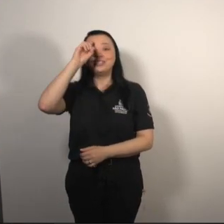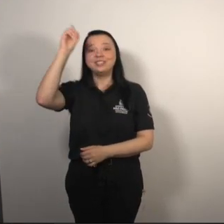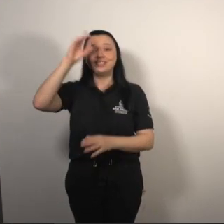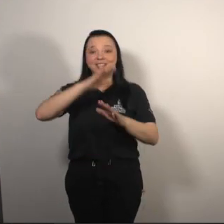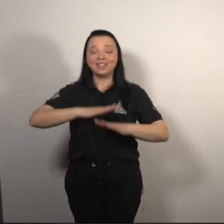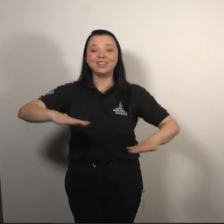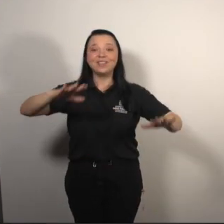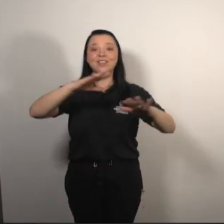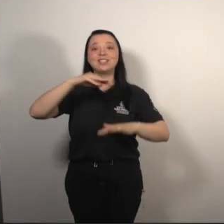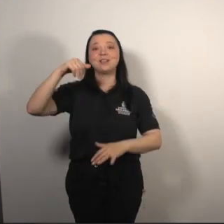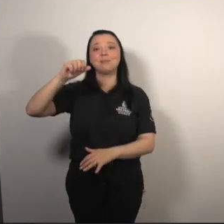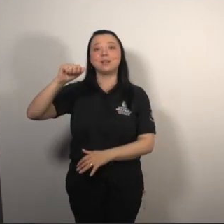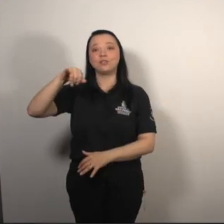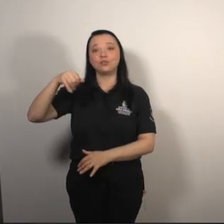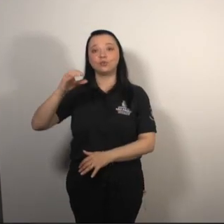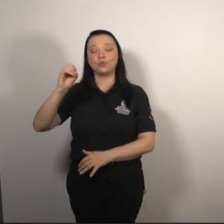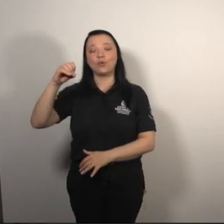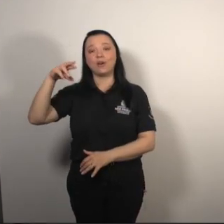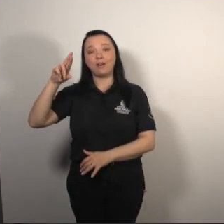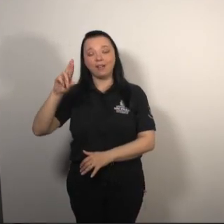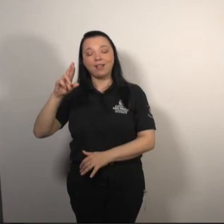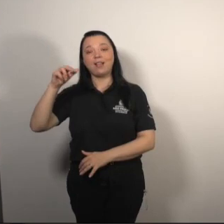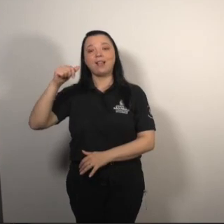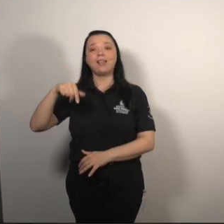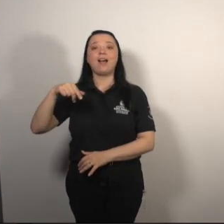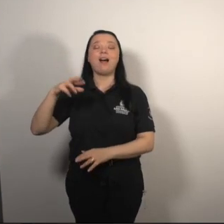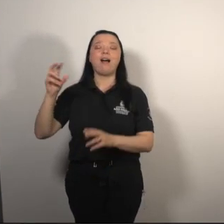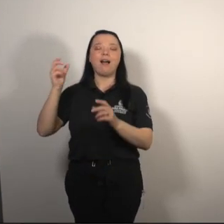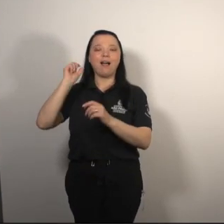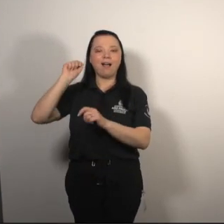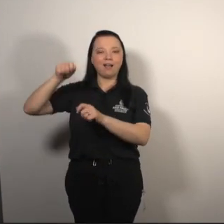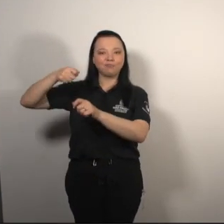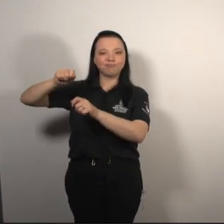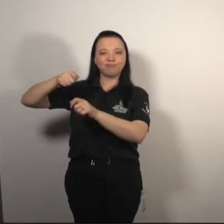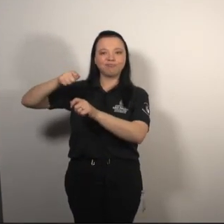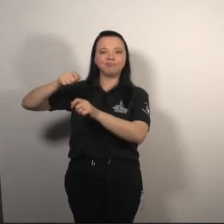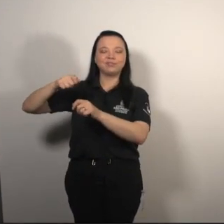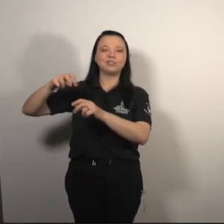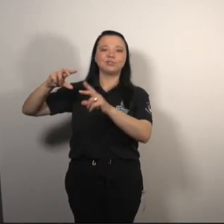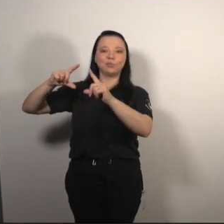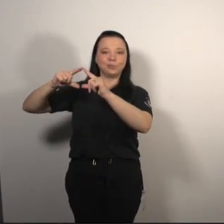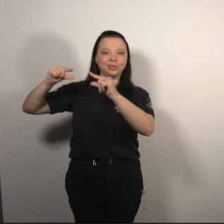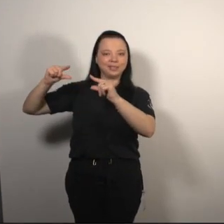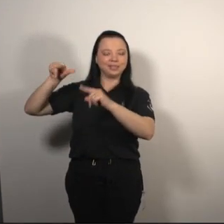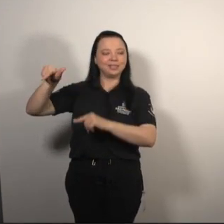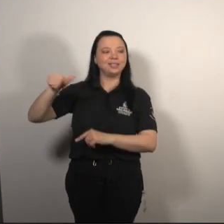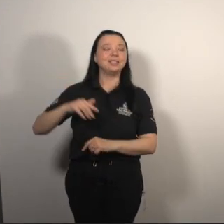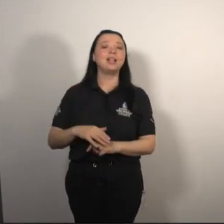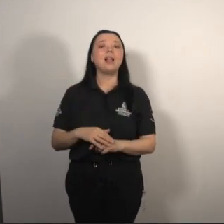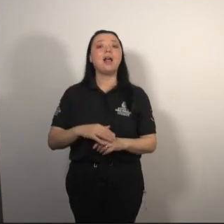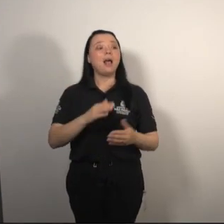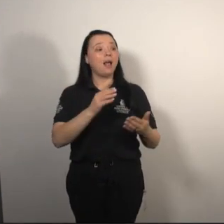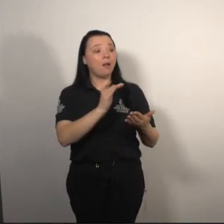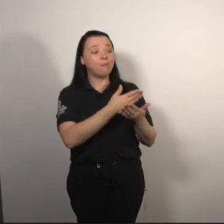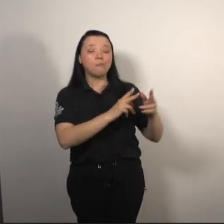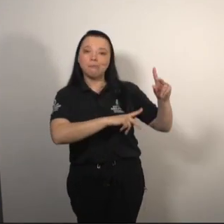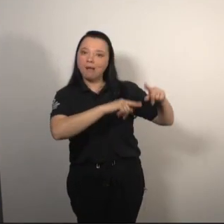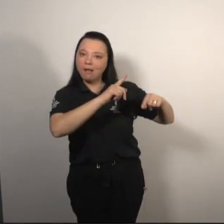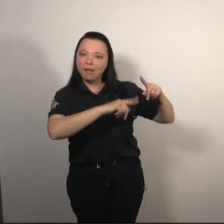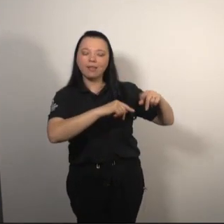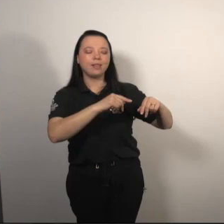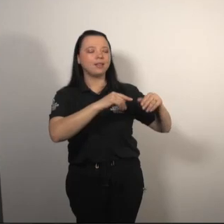Maju Arruda Leite, da Rádio Bandeirantes. Prefeito, secretário, a gente já estava produzindo uma matéria sobre isso, dados da própria